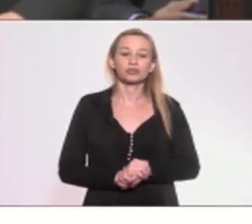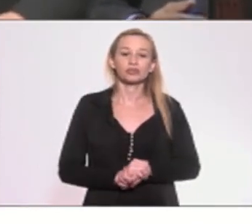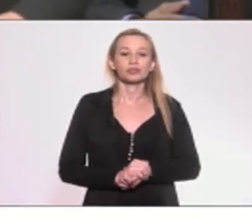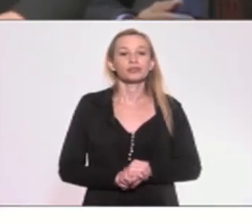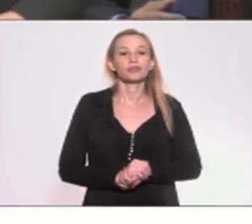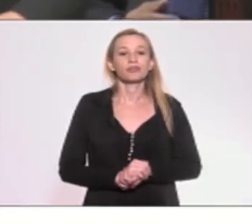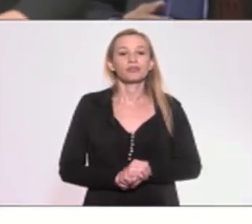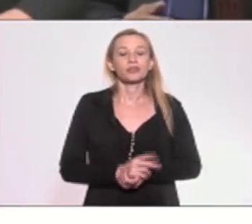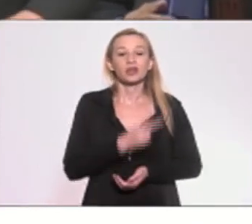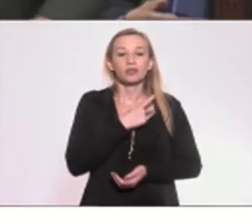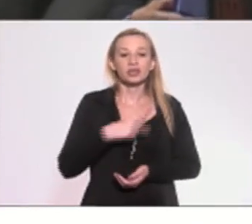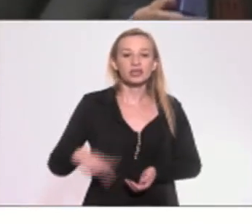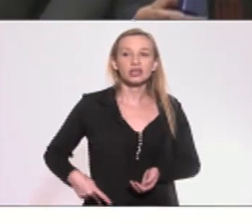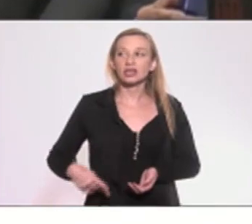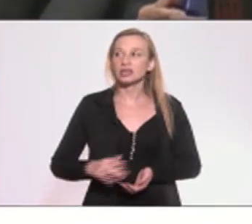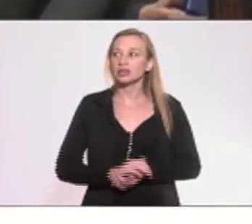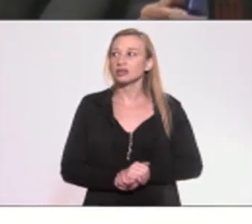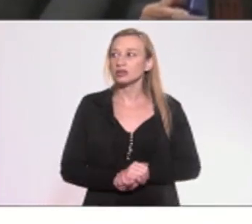Presidência,